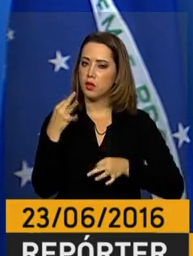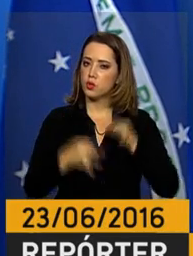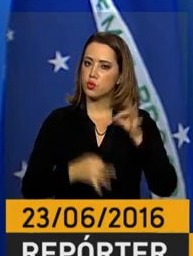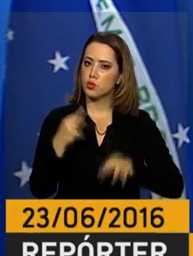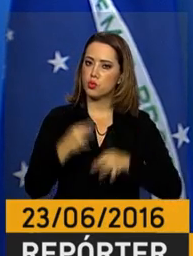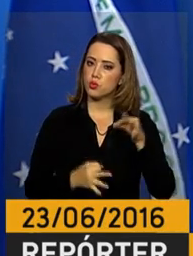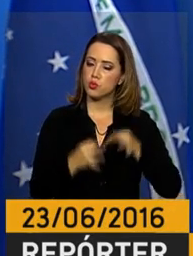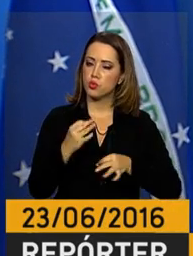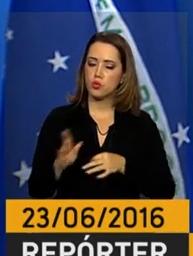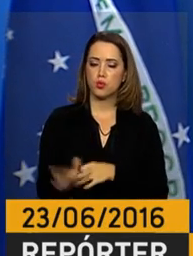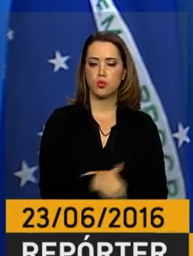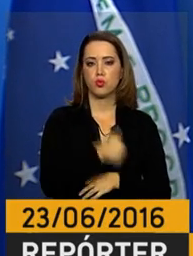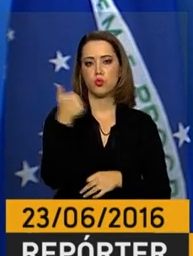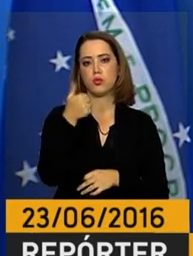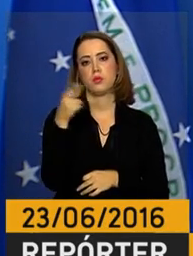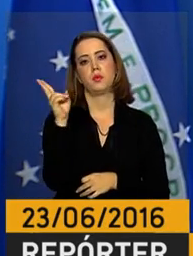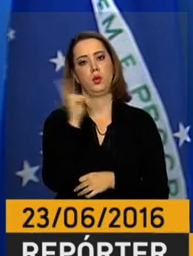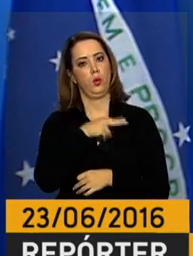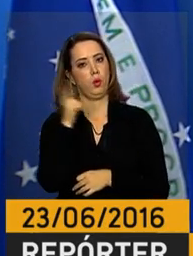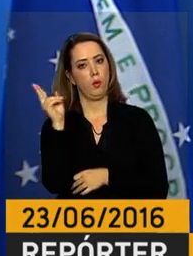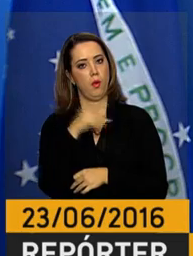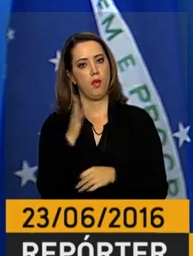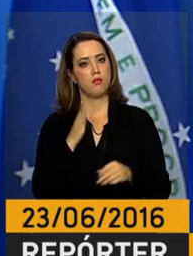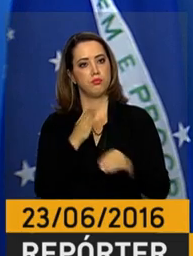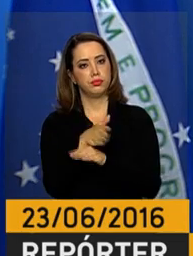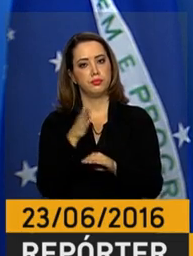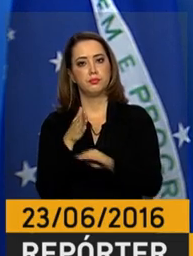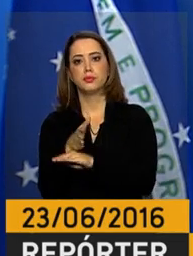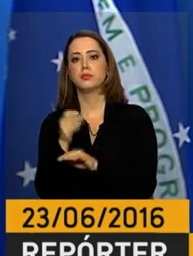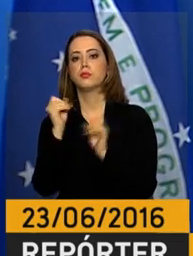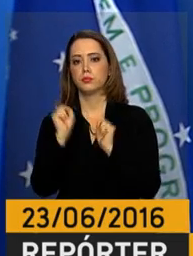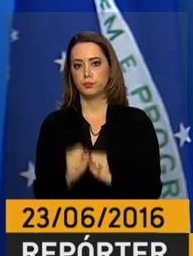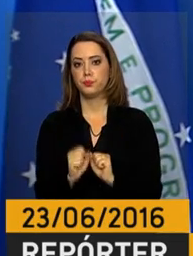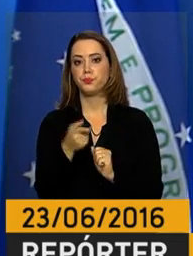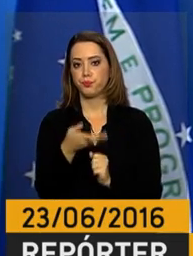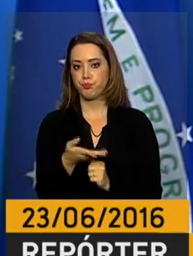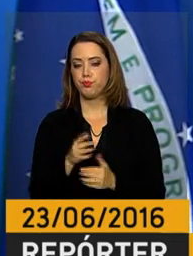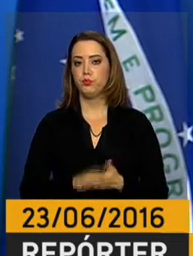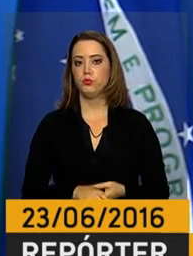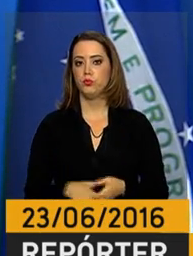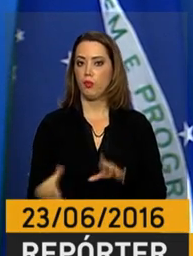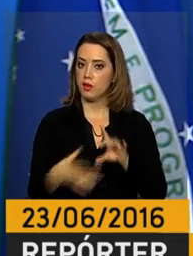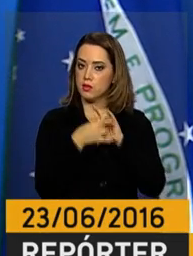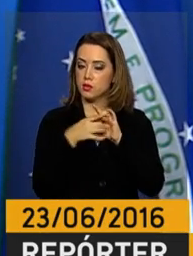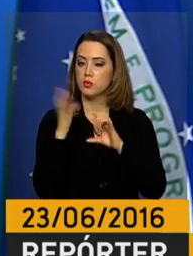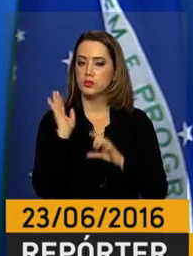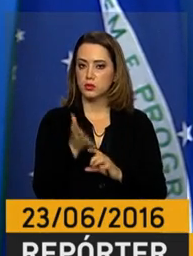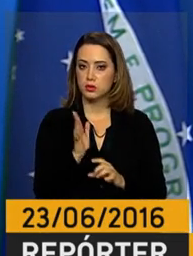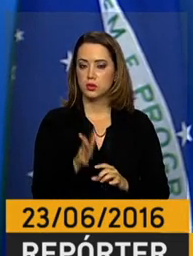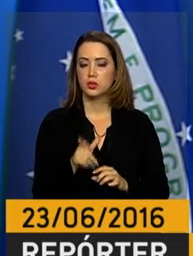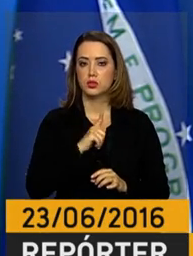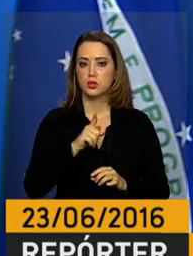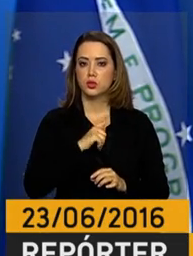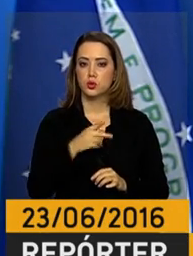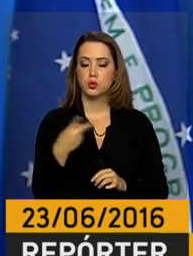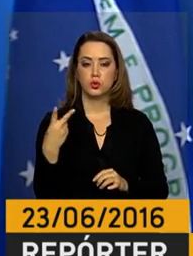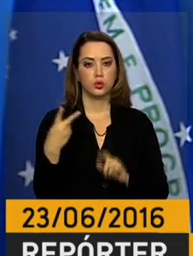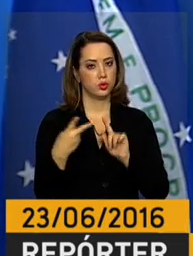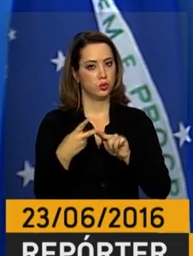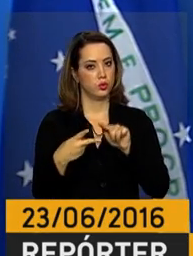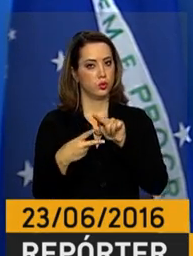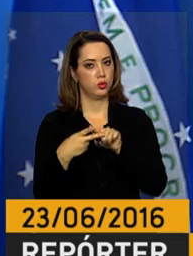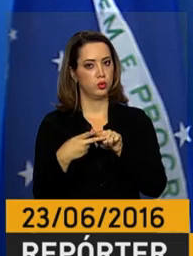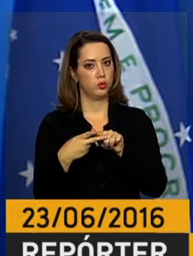ágil e efetivo por impulso desse pacto já haviam sido aprovadas duas emendas